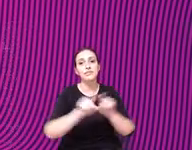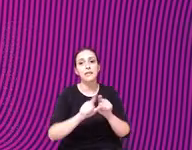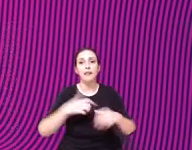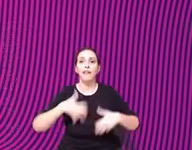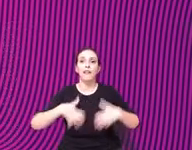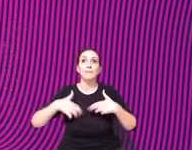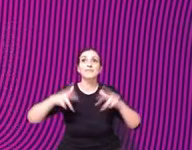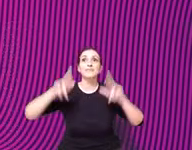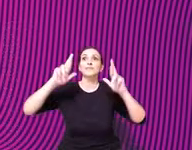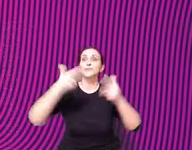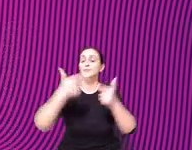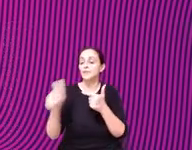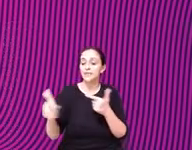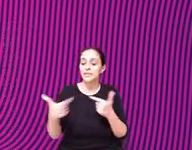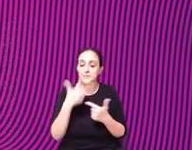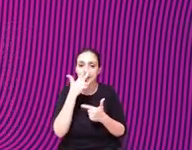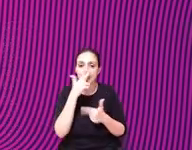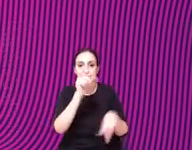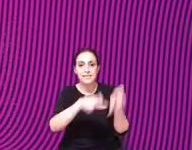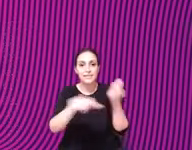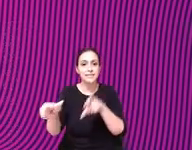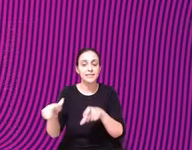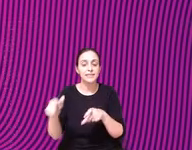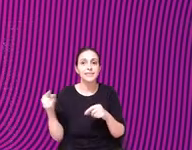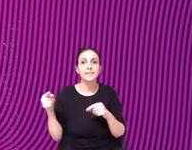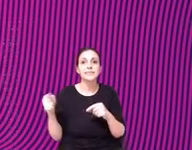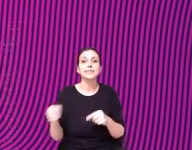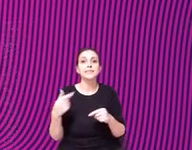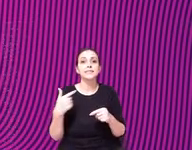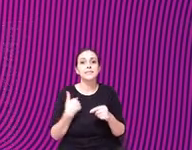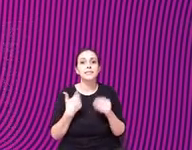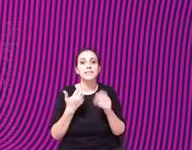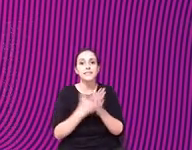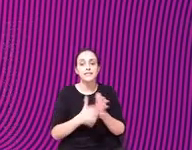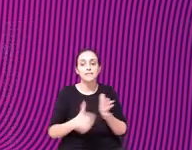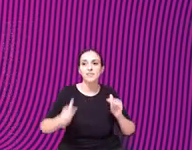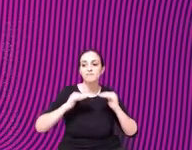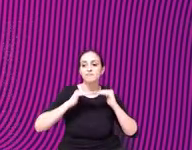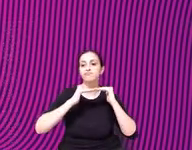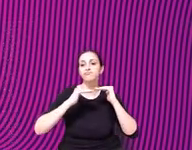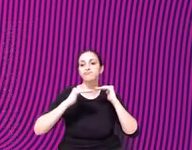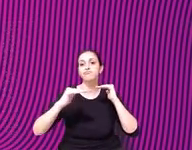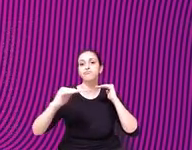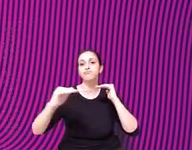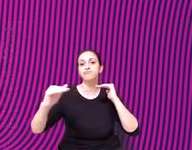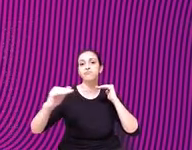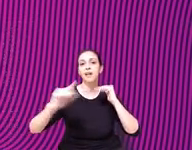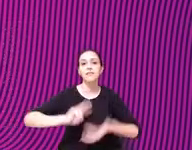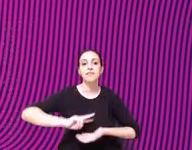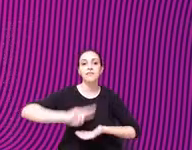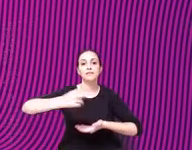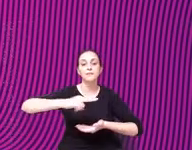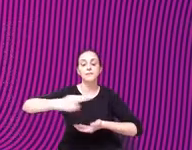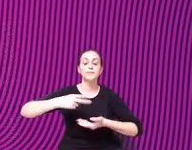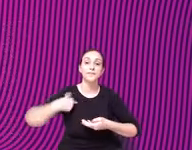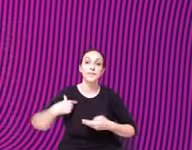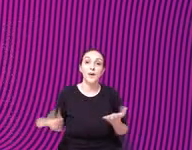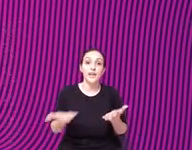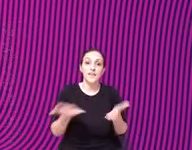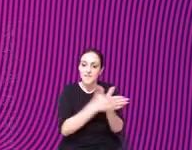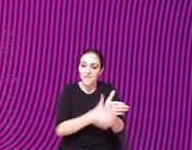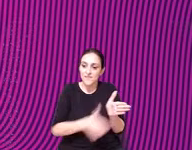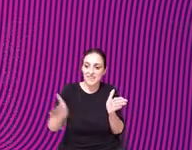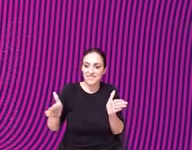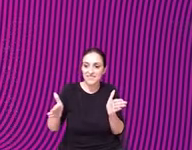desesperança, e isso faz com que haja uma estagnação no transplante. Então, nós estamos agora numa fase de